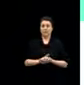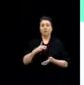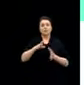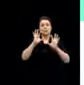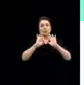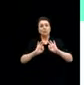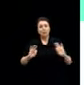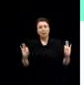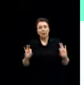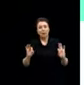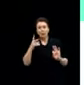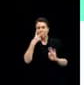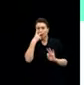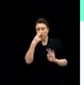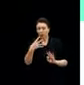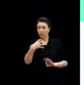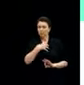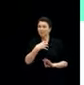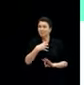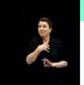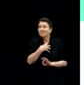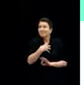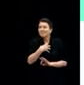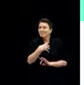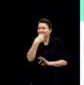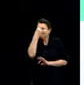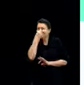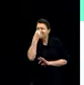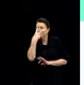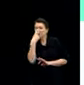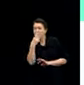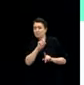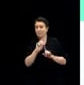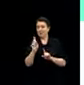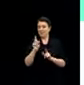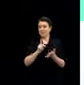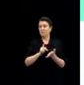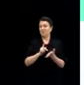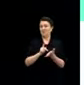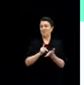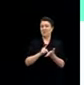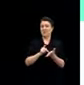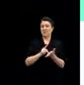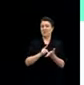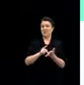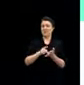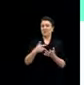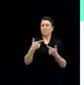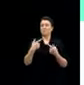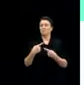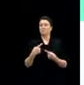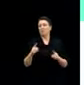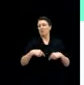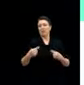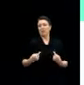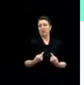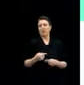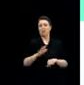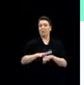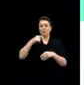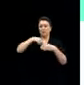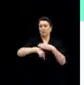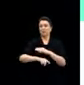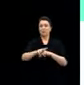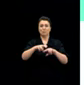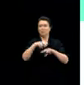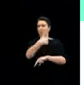normal, como se fossem os sintomas de gripe, mas não foi a vacina que causou, tá? Não foi o fato da pessoa